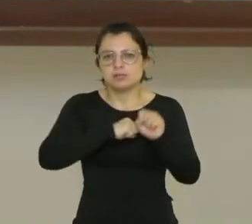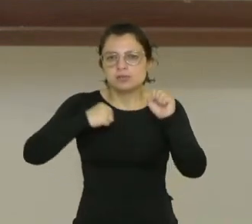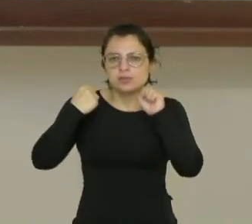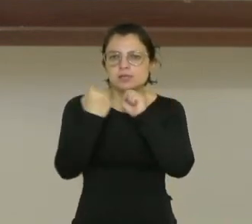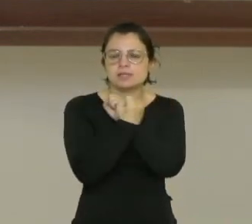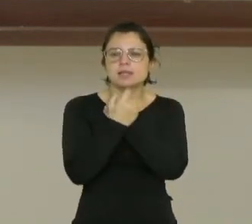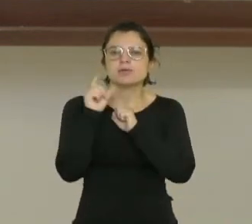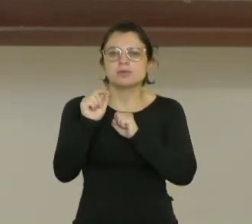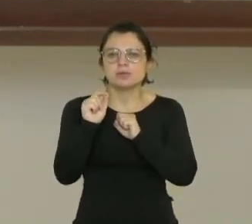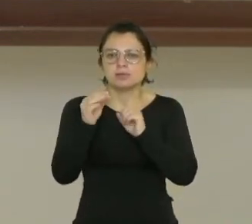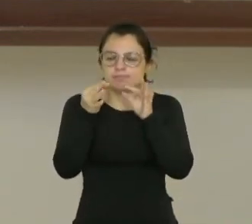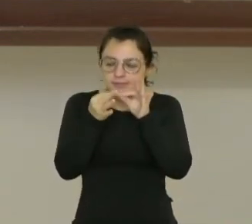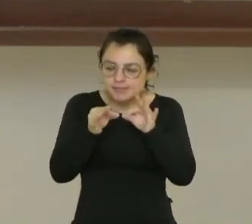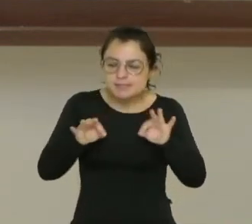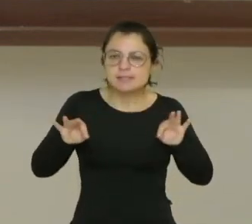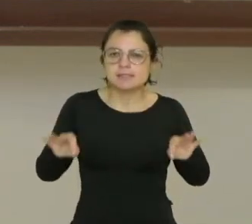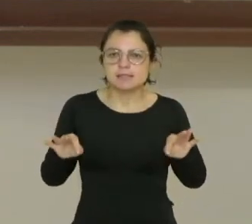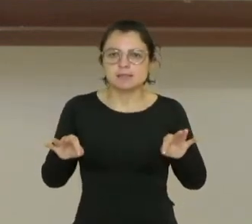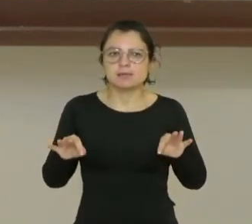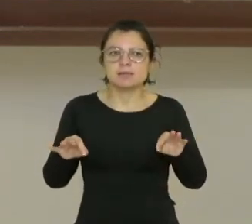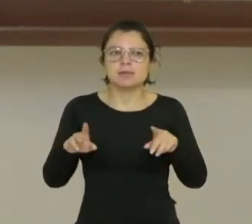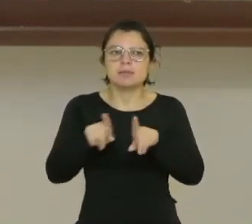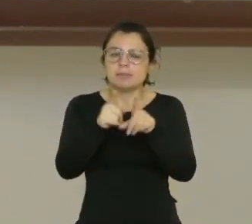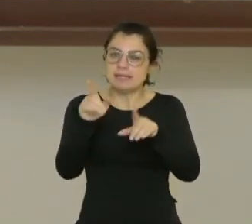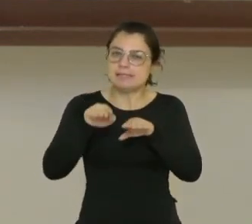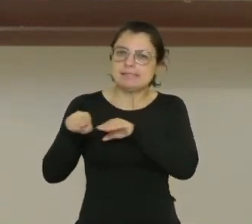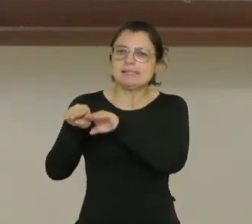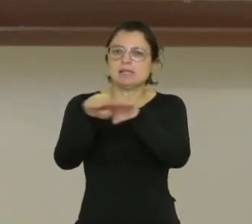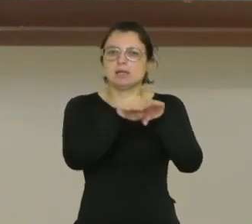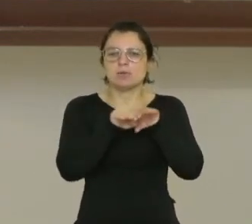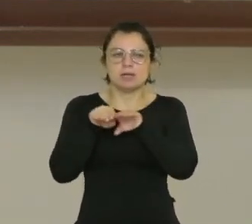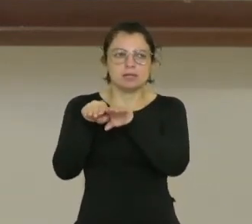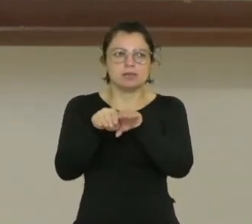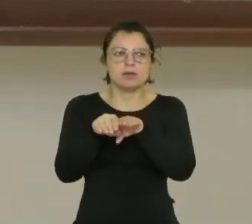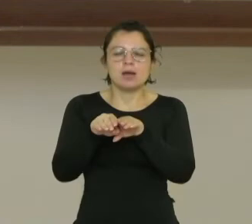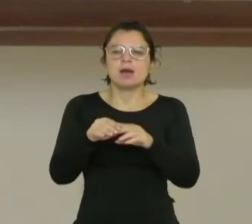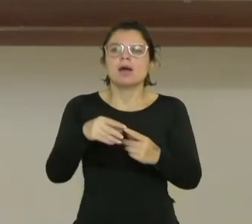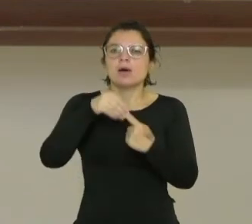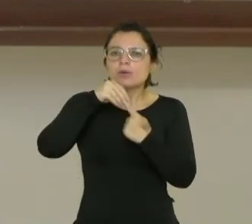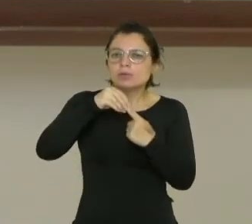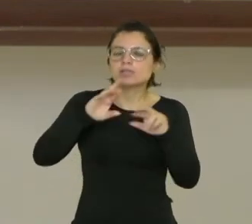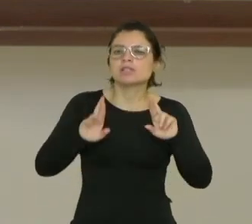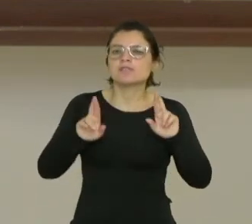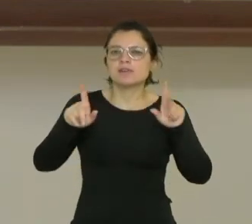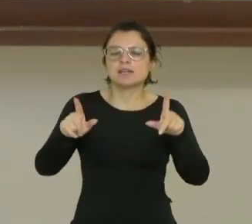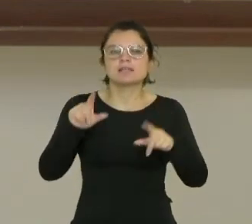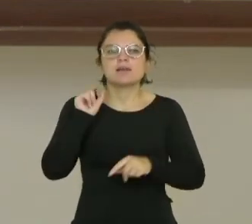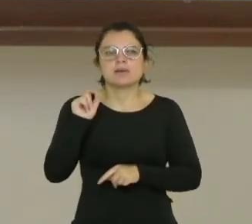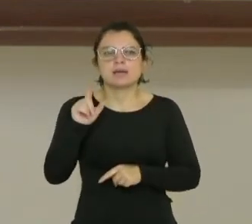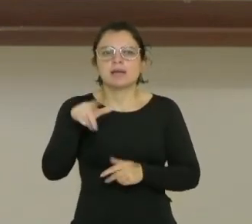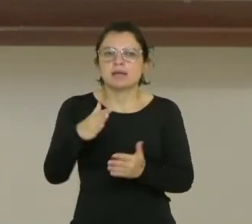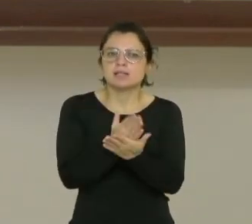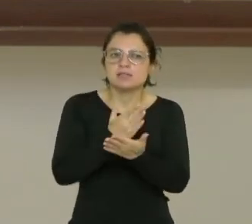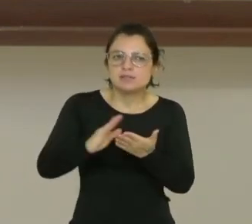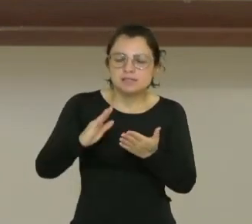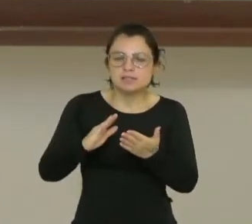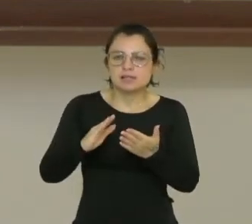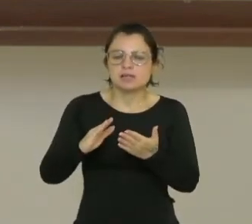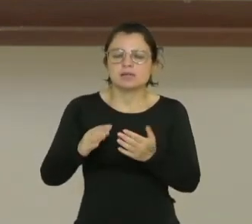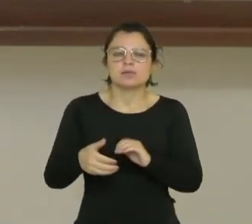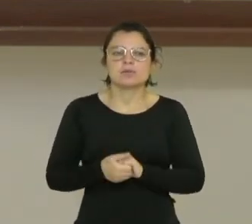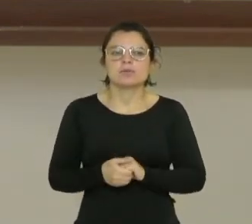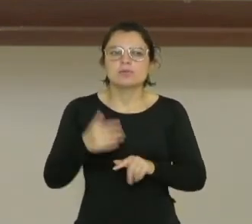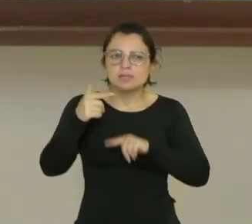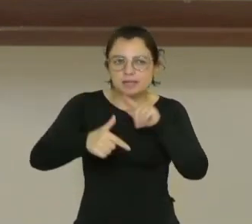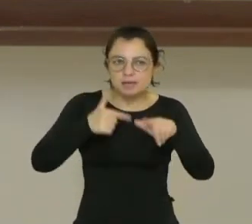entre aspas, simples e igualitária. Tá? A única divisão ali é a divisão de trabalho por sexo e